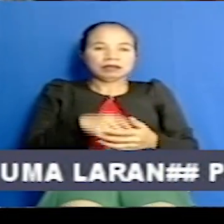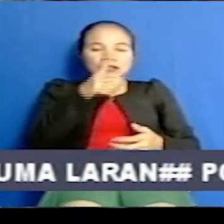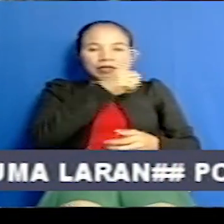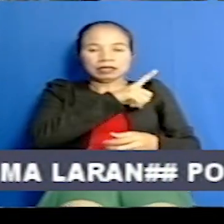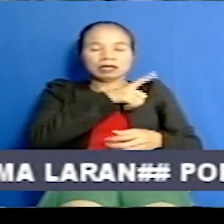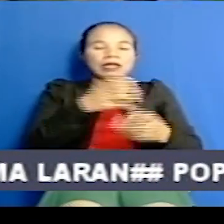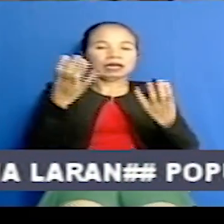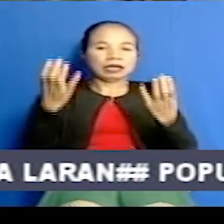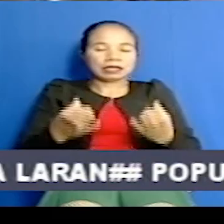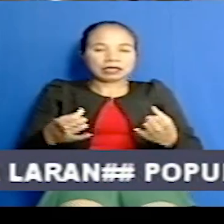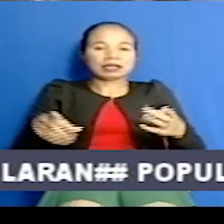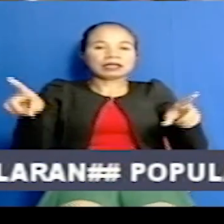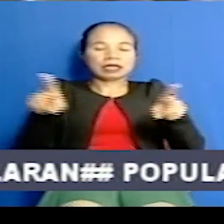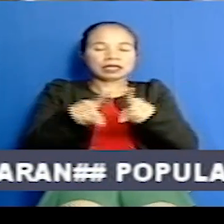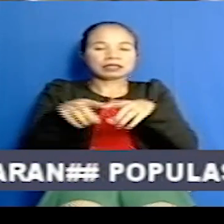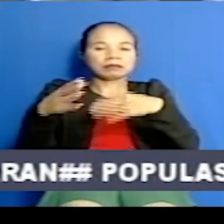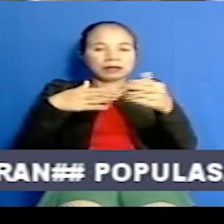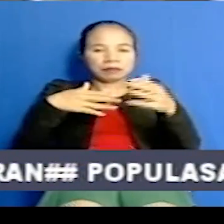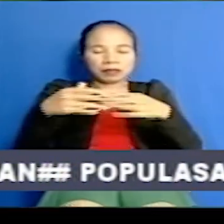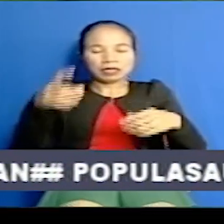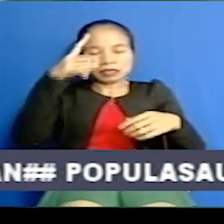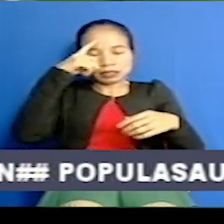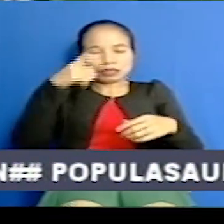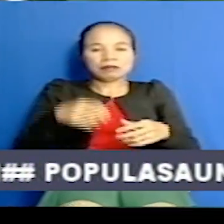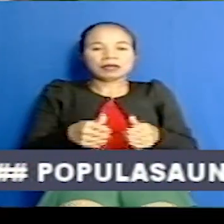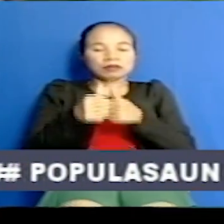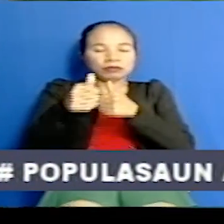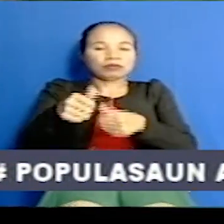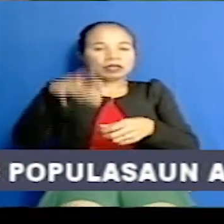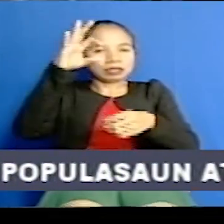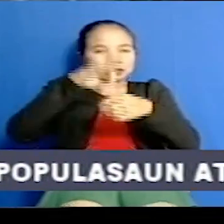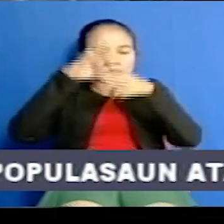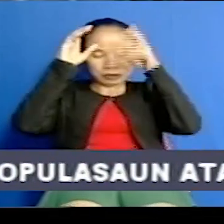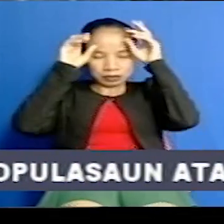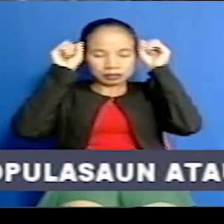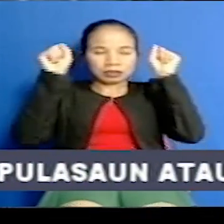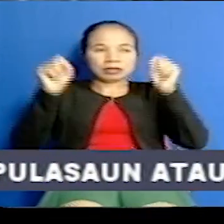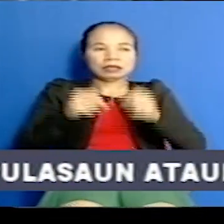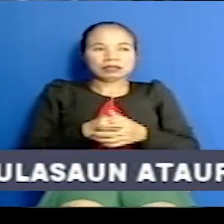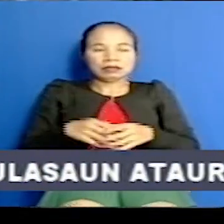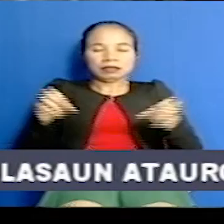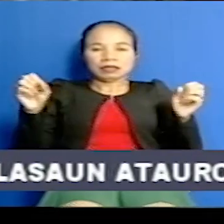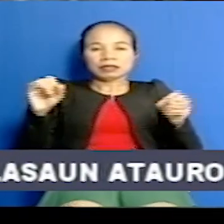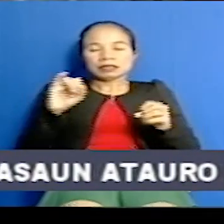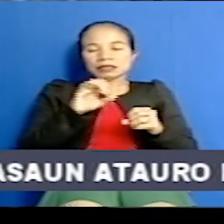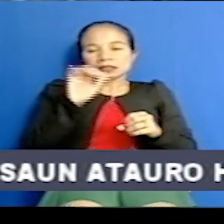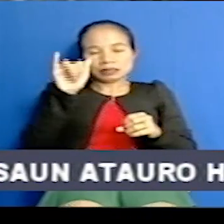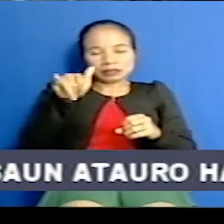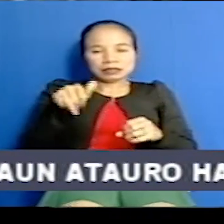fila para vida civil também questão idade não concorre para eleição presidencial. Ah, sem dúvida, há 70